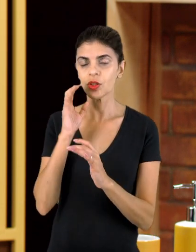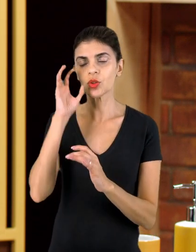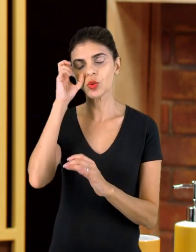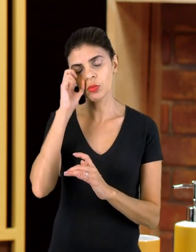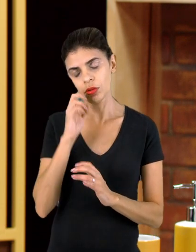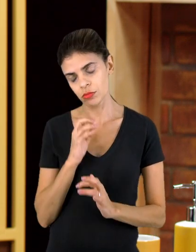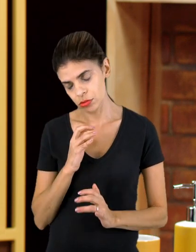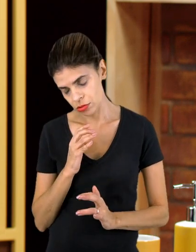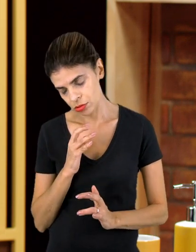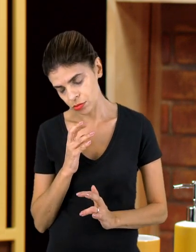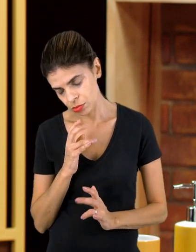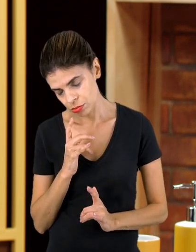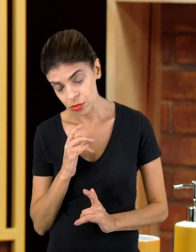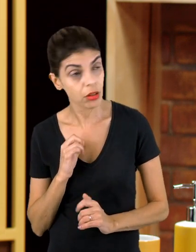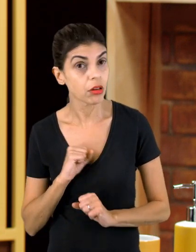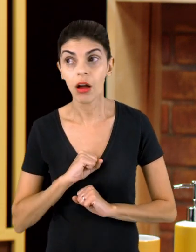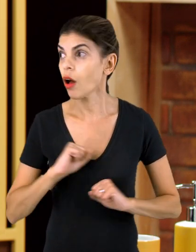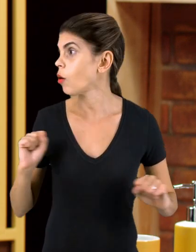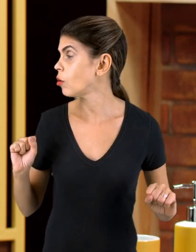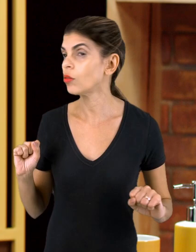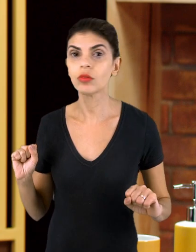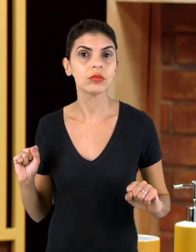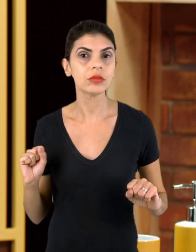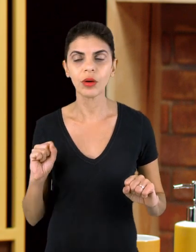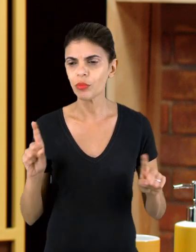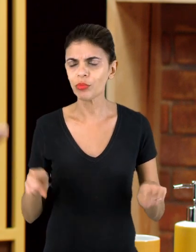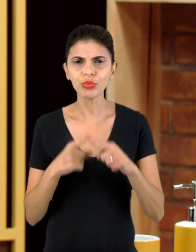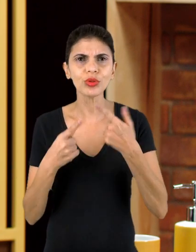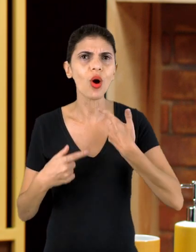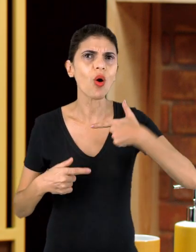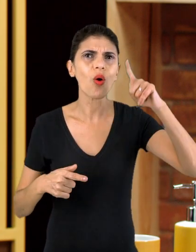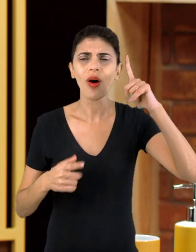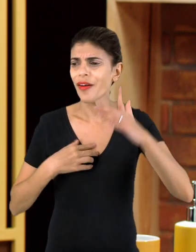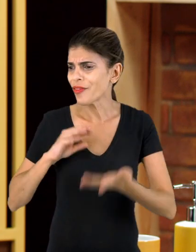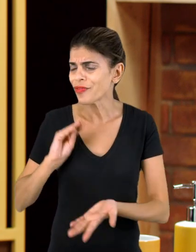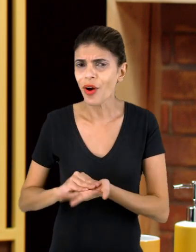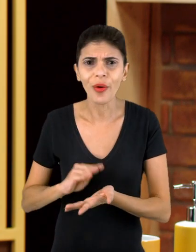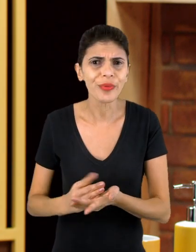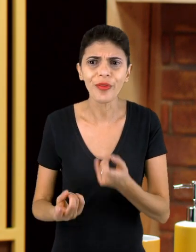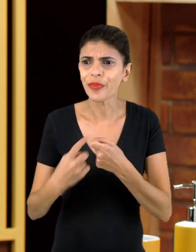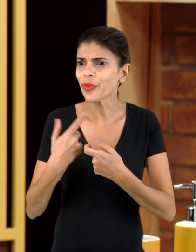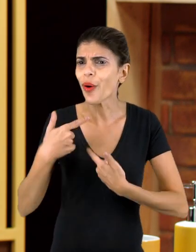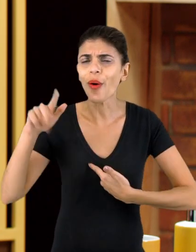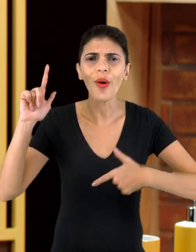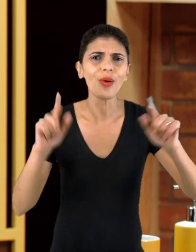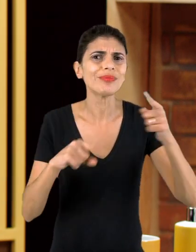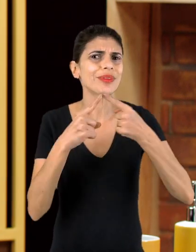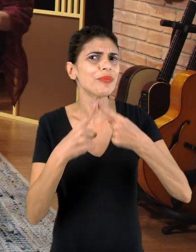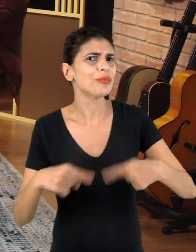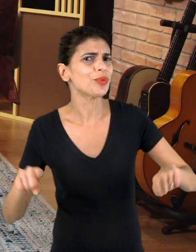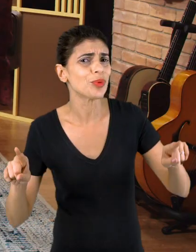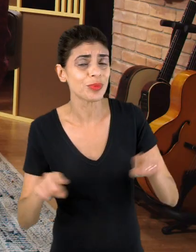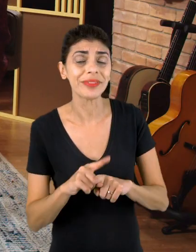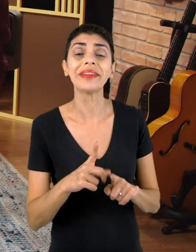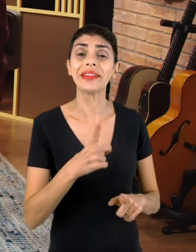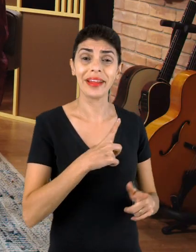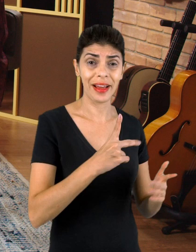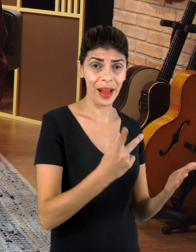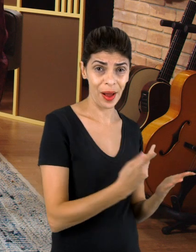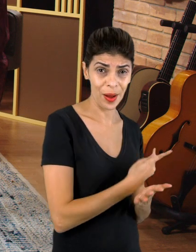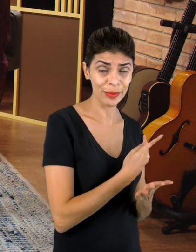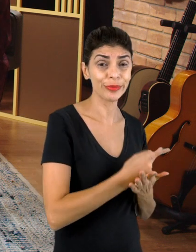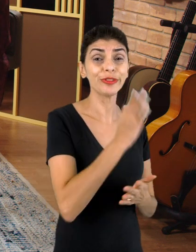tocando, ele dormiu no Wave e acordou no Garota de Ipanema, sei lá. Quando ele voltou em outra música. Não, tem um caso do